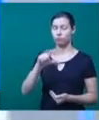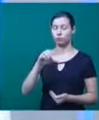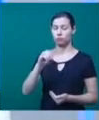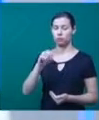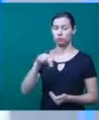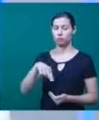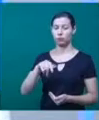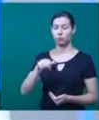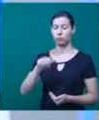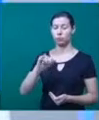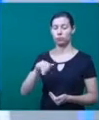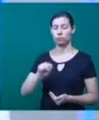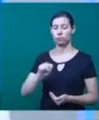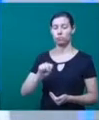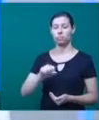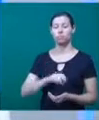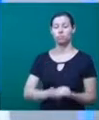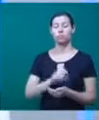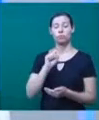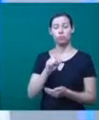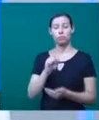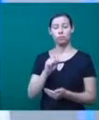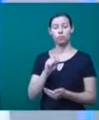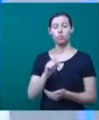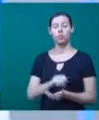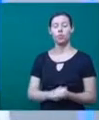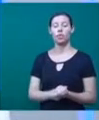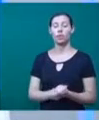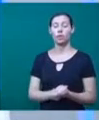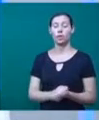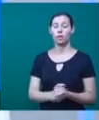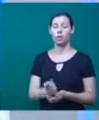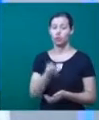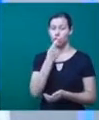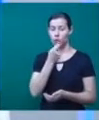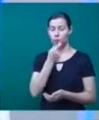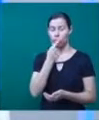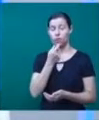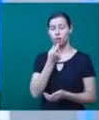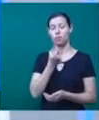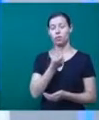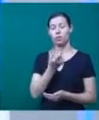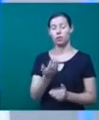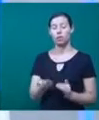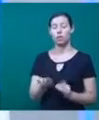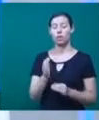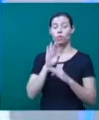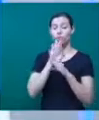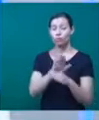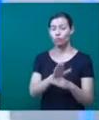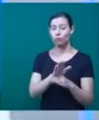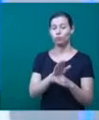especificamente contra aquele linfócito que está ativo. Entendi. Que é o fingolimide e outras